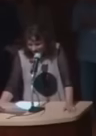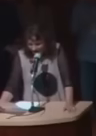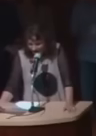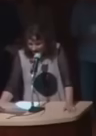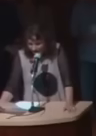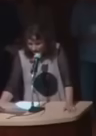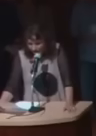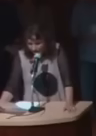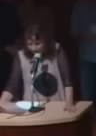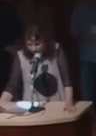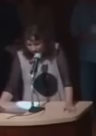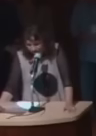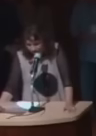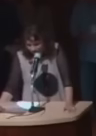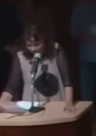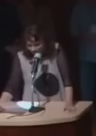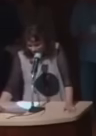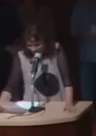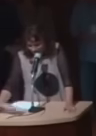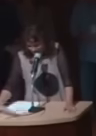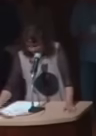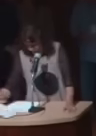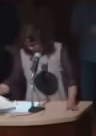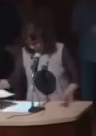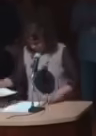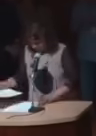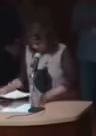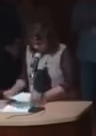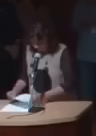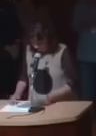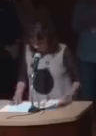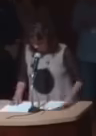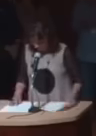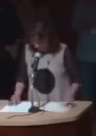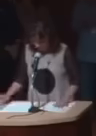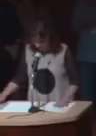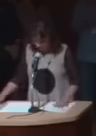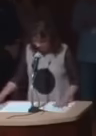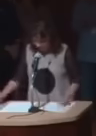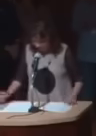CEFEM. E Luiz Paulo, deputado.